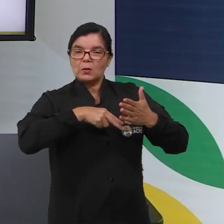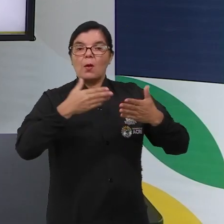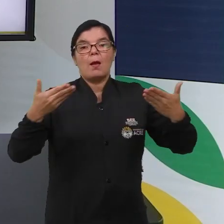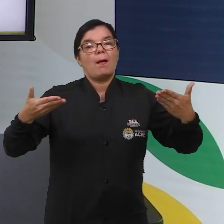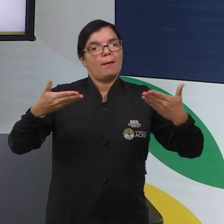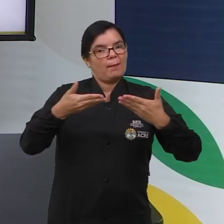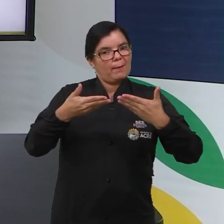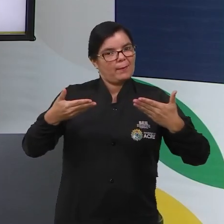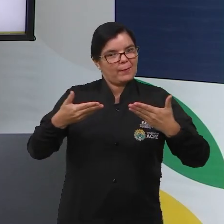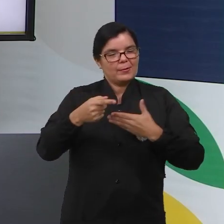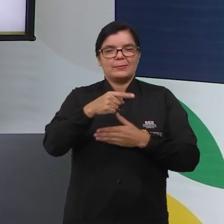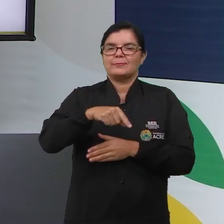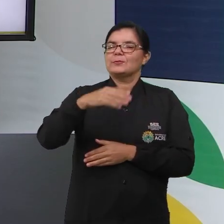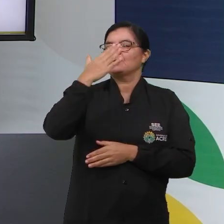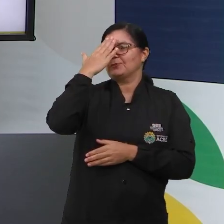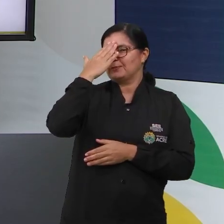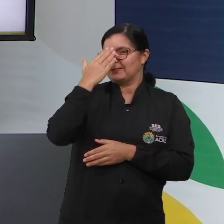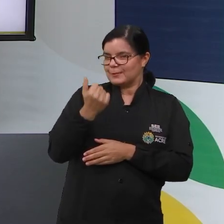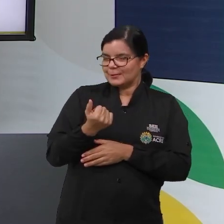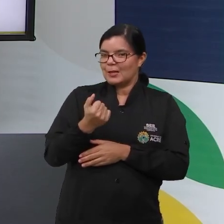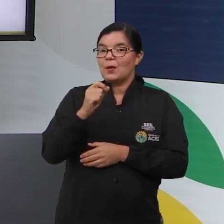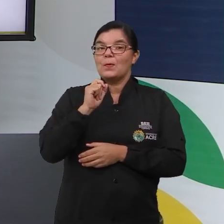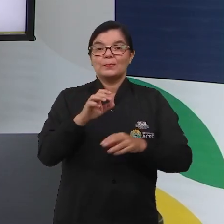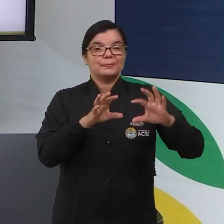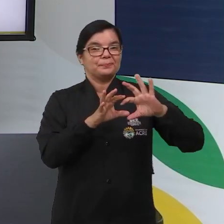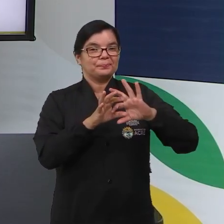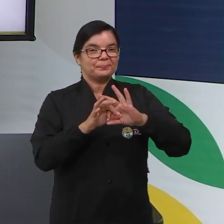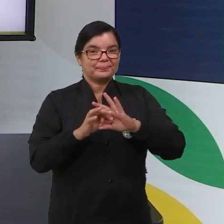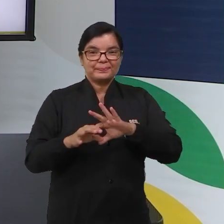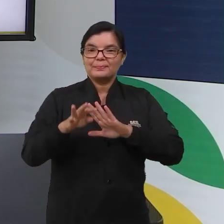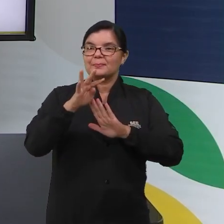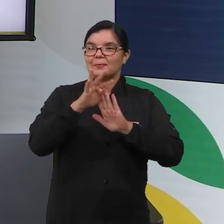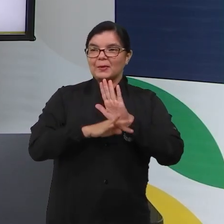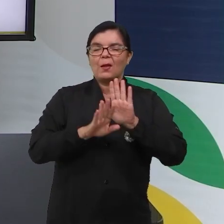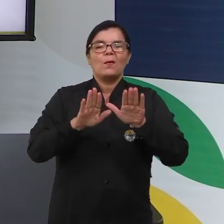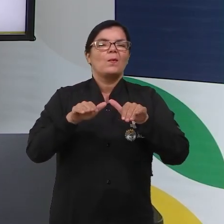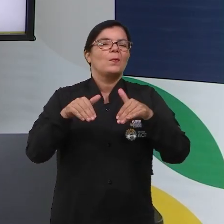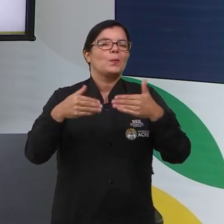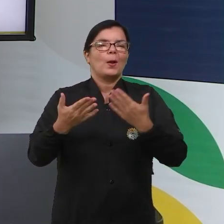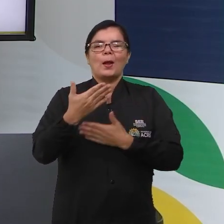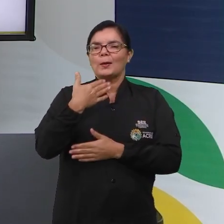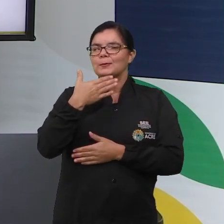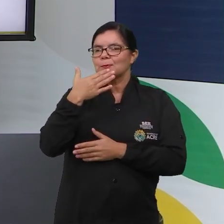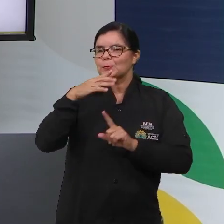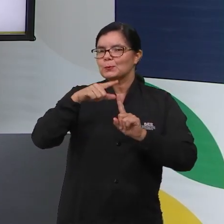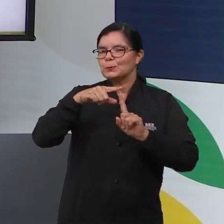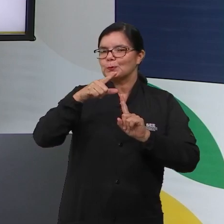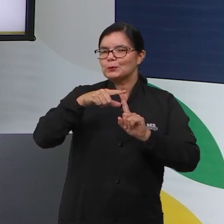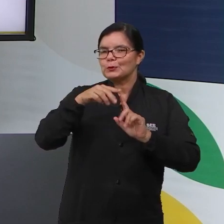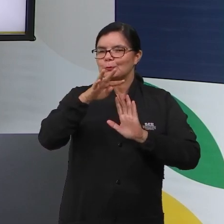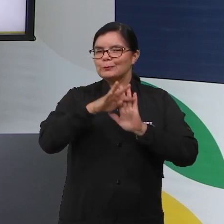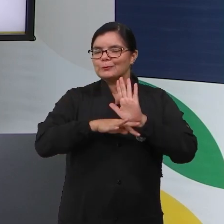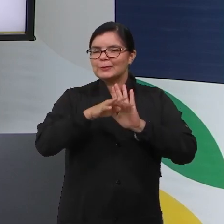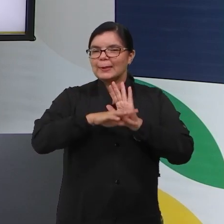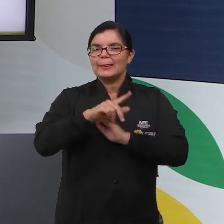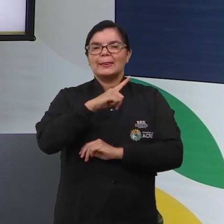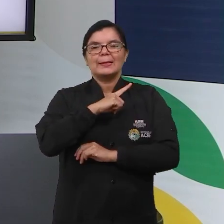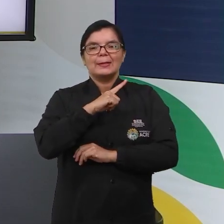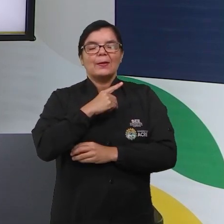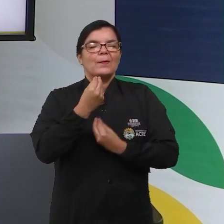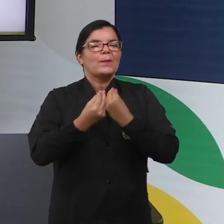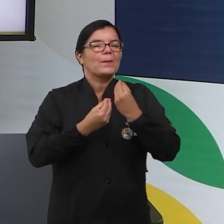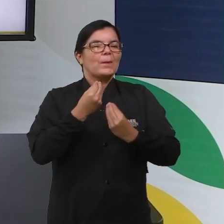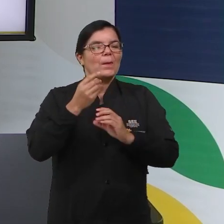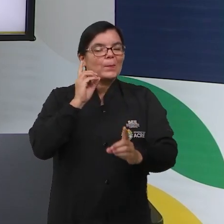que você já sabe o que é coesão textual, quais os tipos de coesão textual que existem,